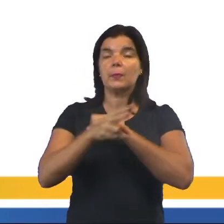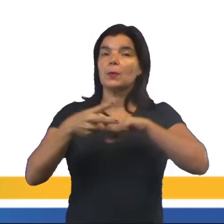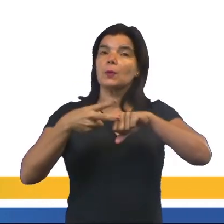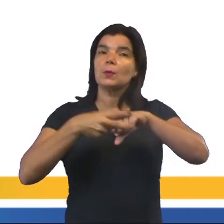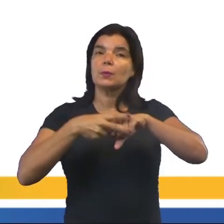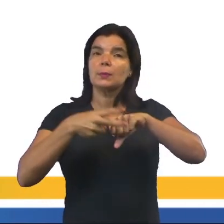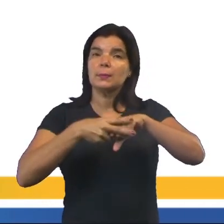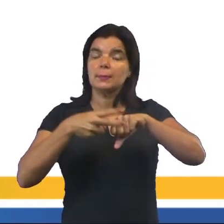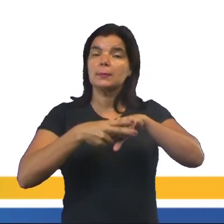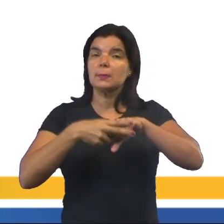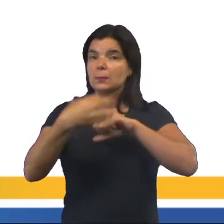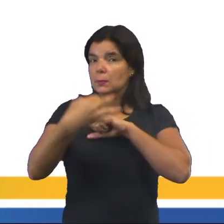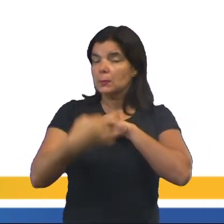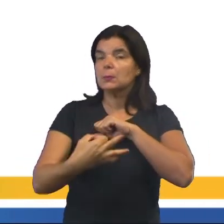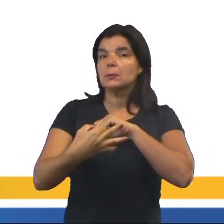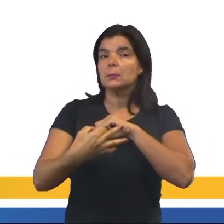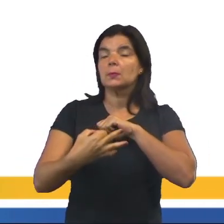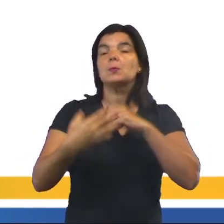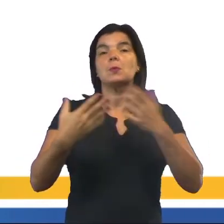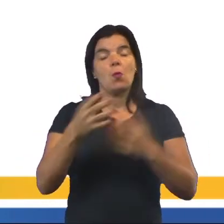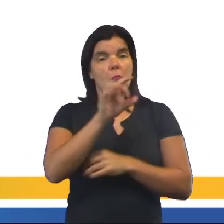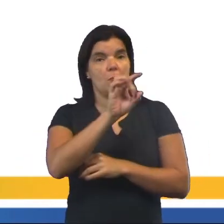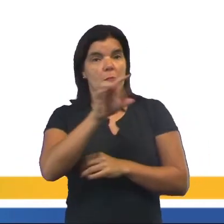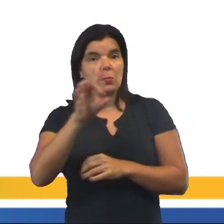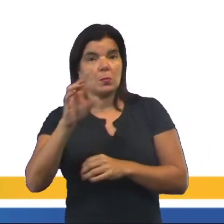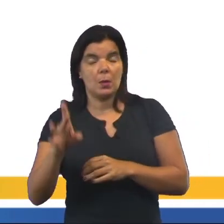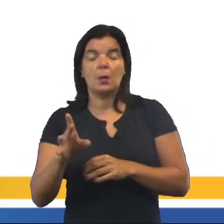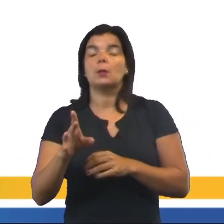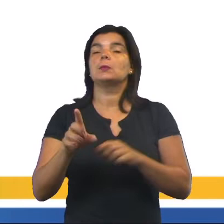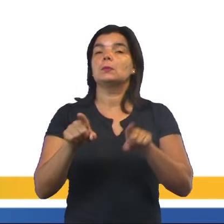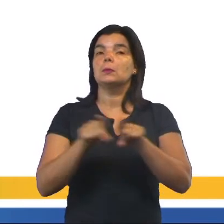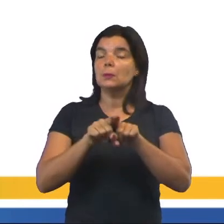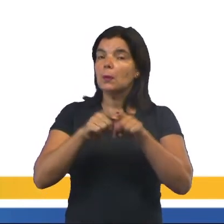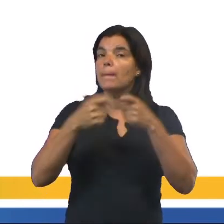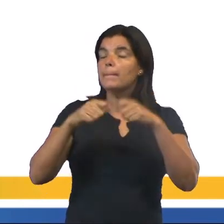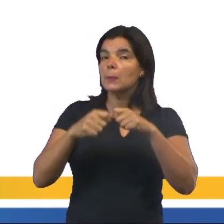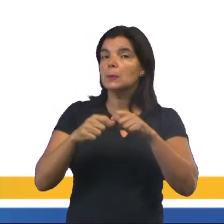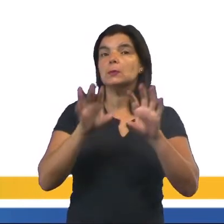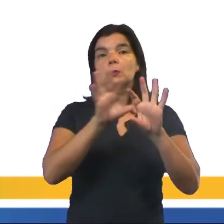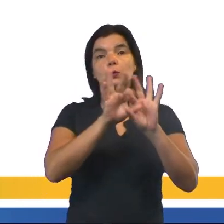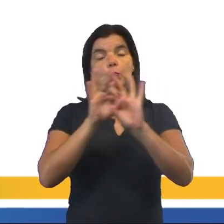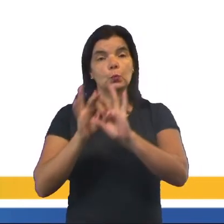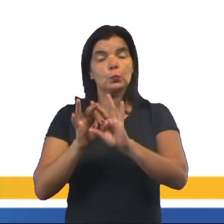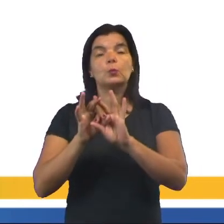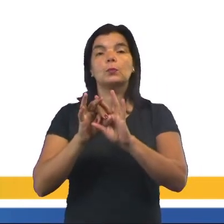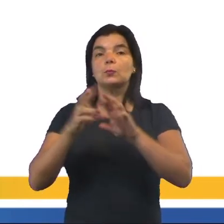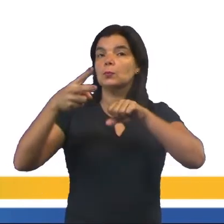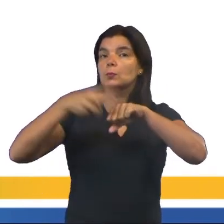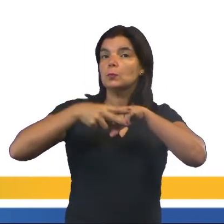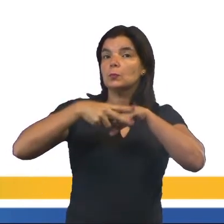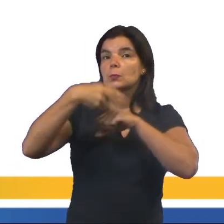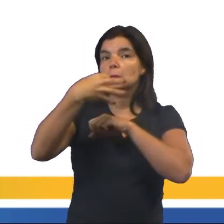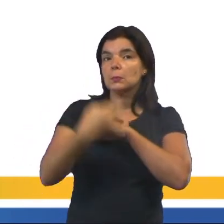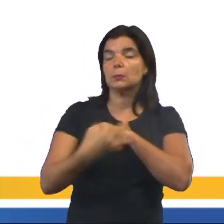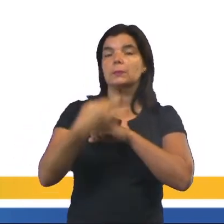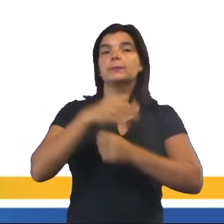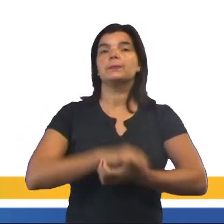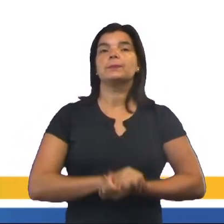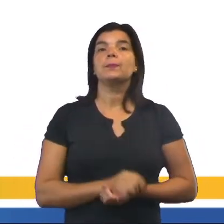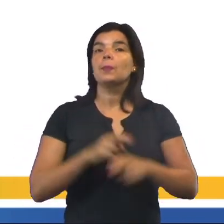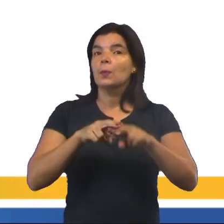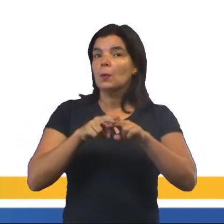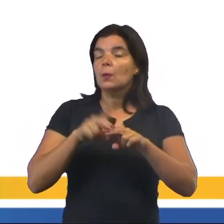tempos verbais, tá? Então, cada expressão de tempo tem que estar com um tempo verbal adequado para ela,